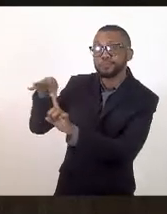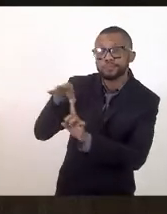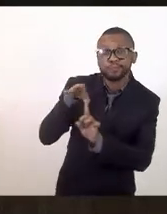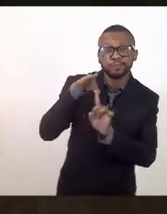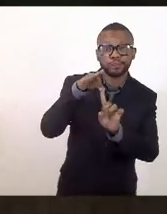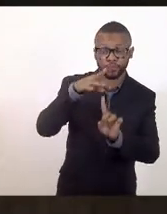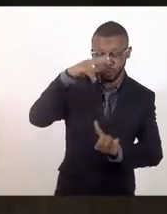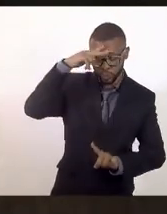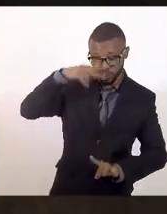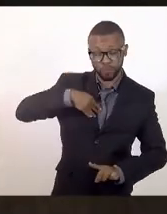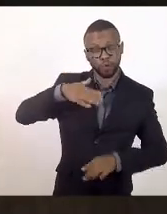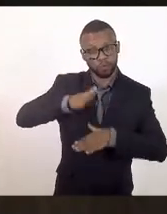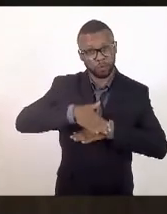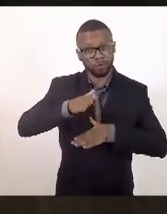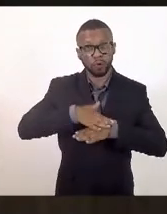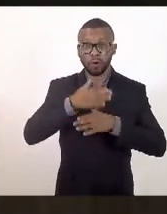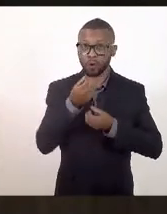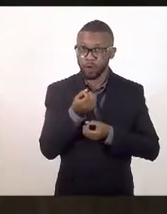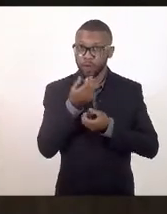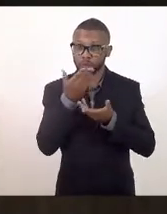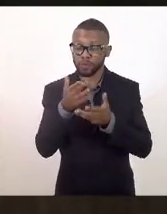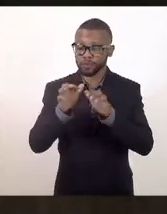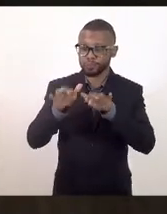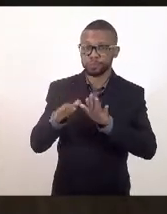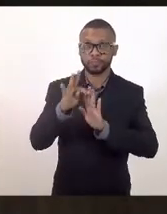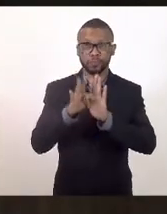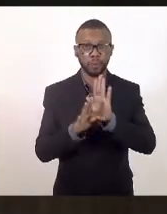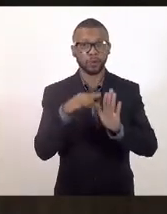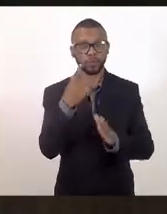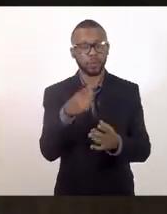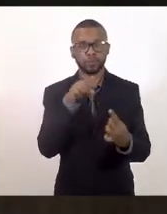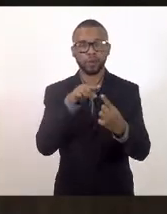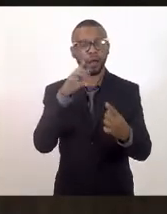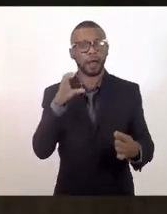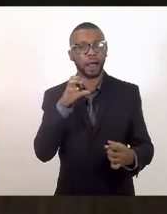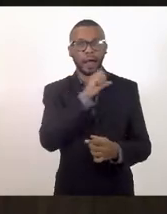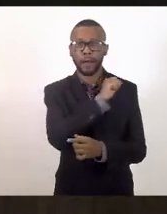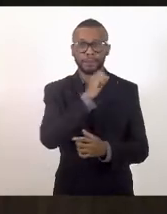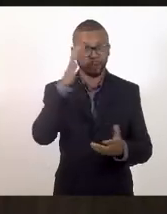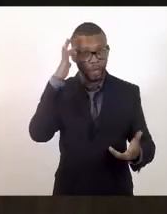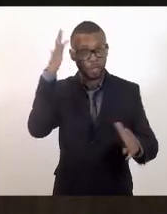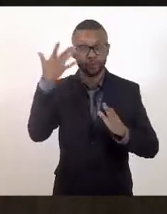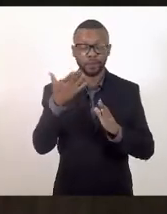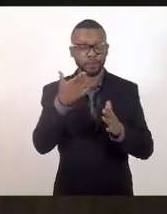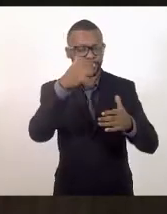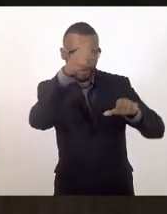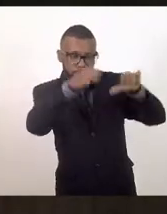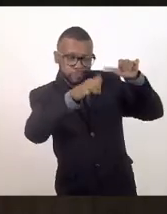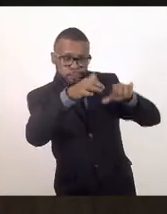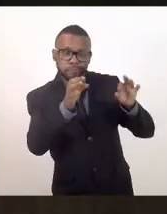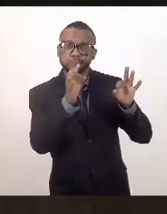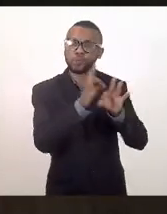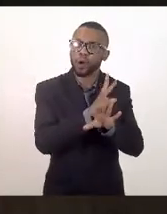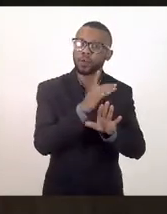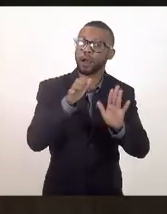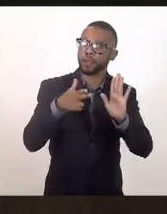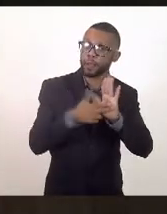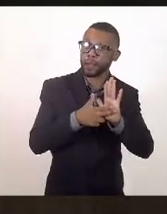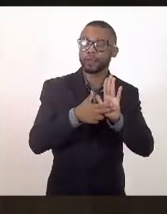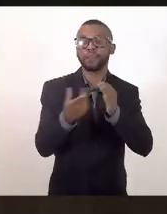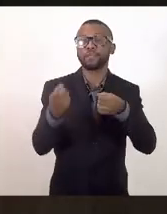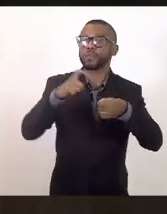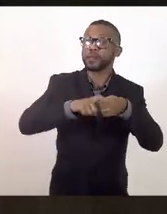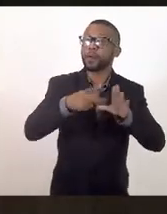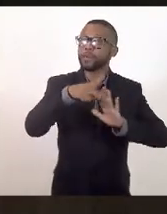estou me designando o relator da matéria para que a gente possa, o mais rápido possível, fazer um parecer sobre as emendas e o projeto voltar à discussão.